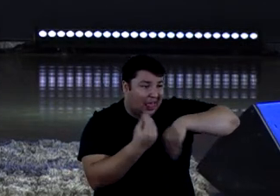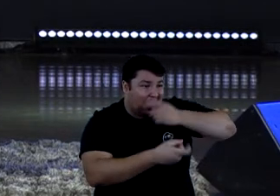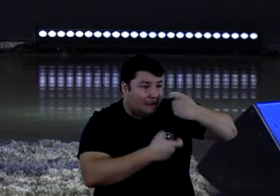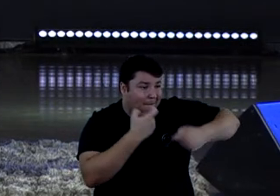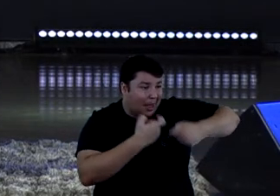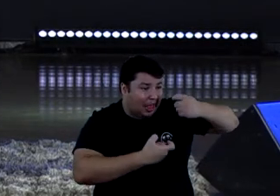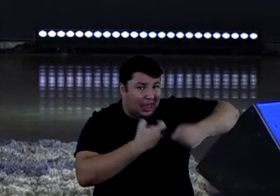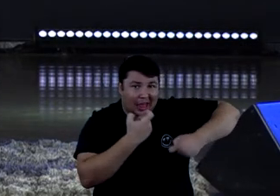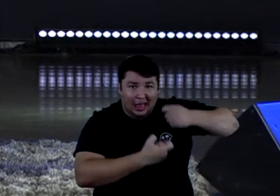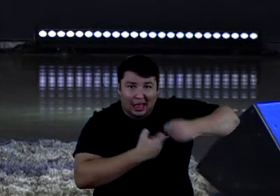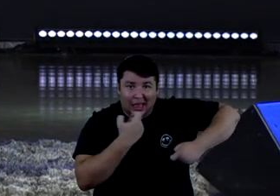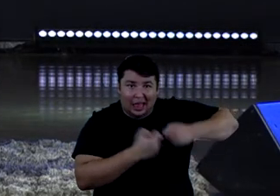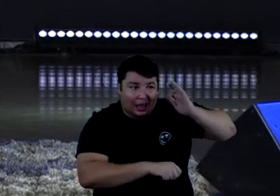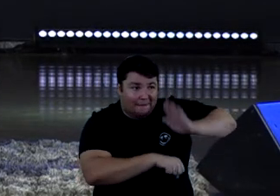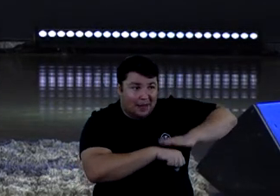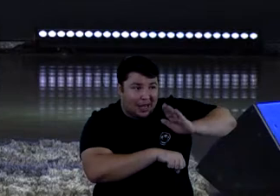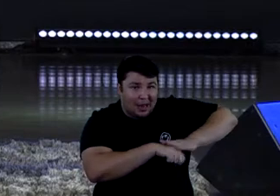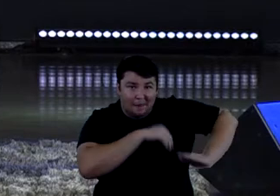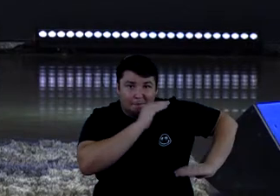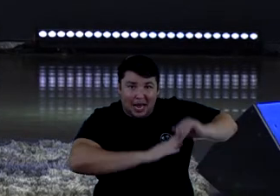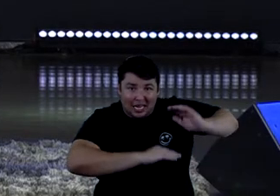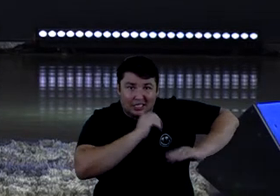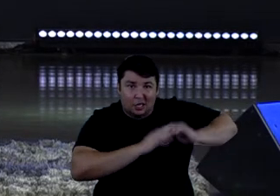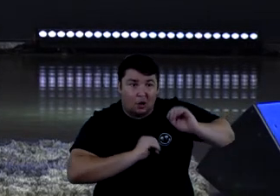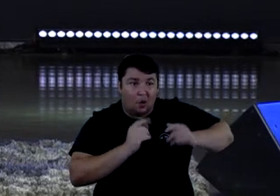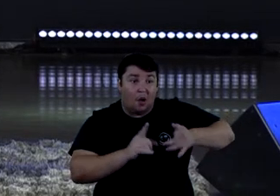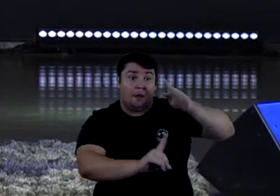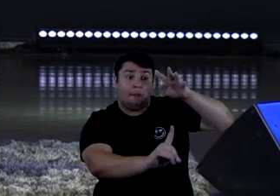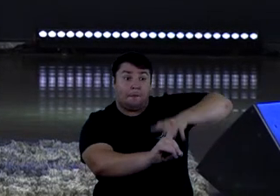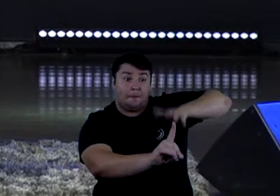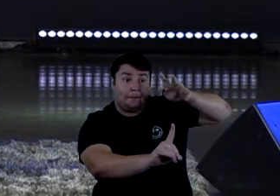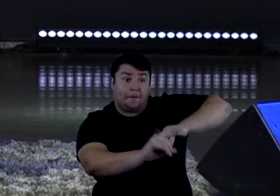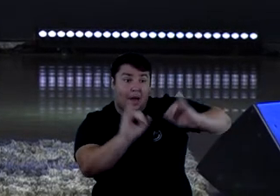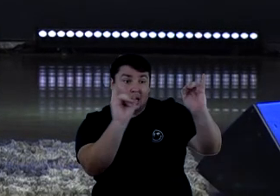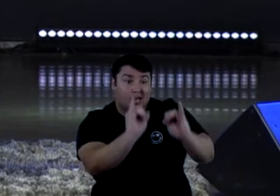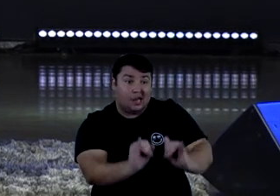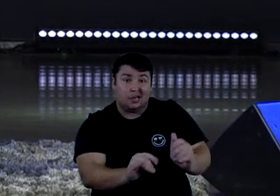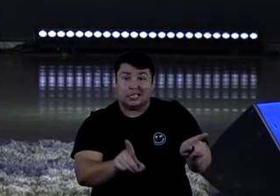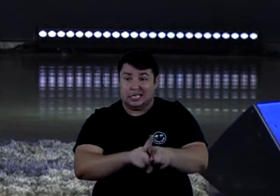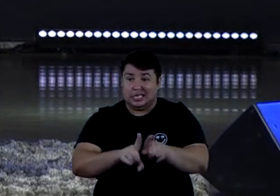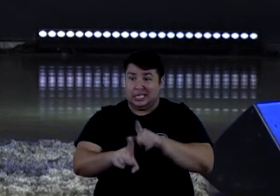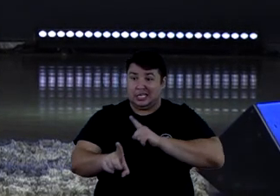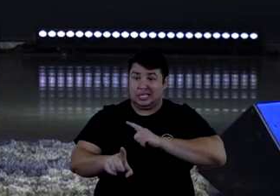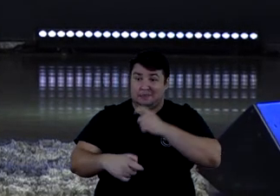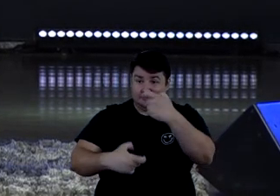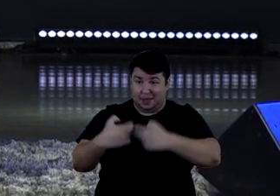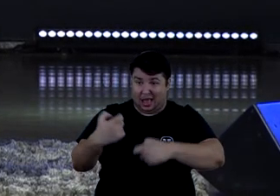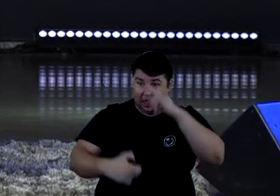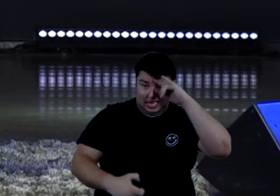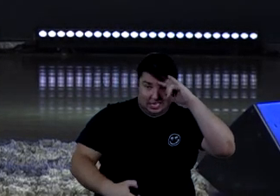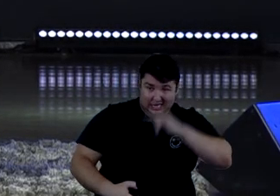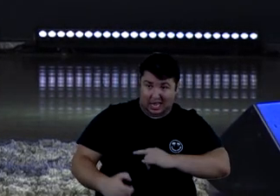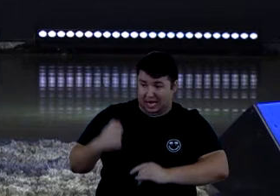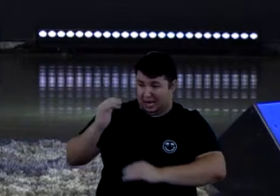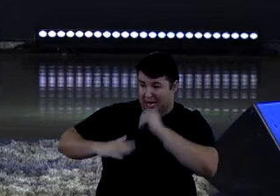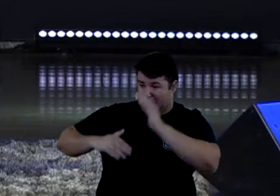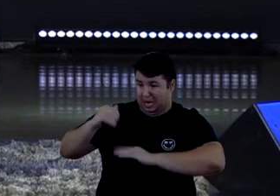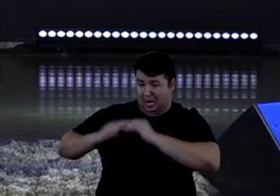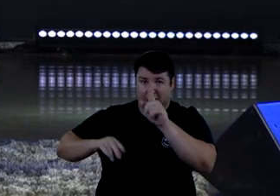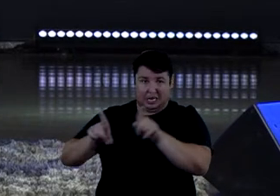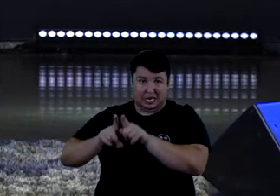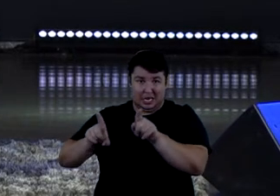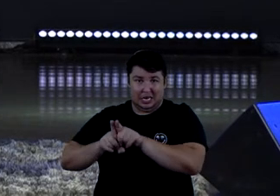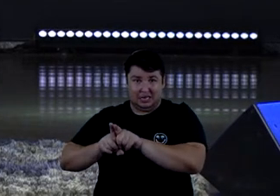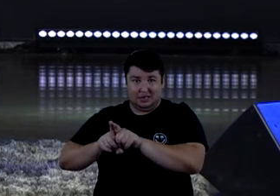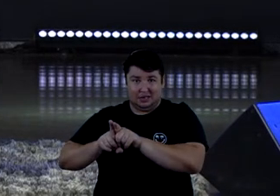imoralidade sexual, aqueles que adoram ídolos, aqueles que cometem adultério, aqueles que se entregam a práticas